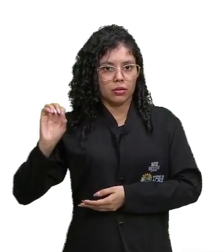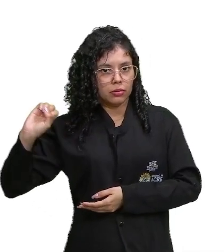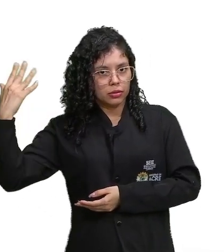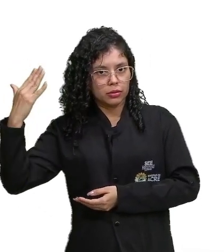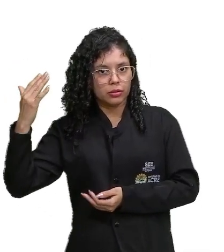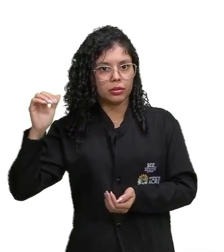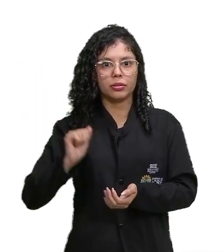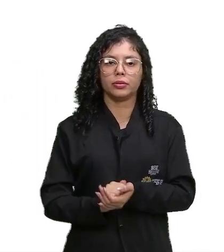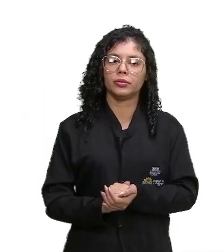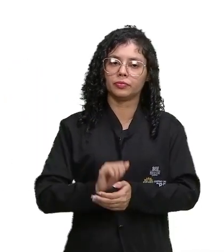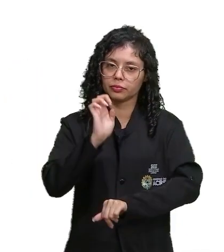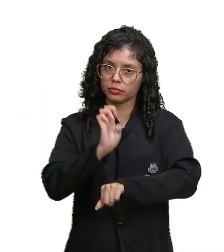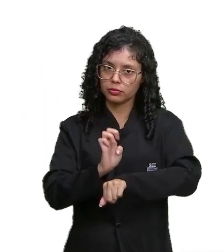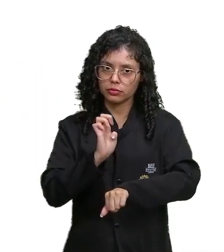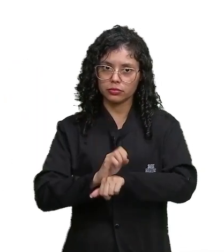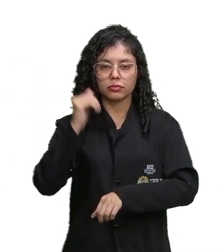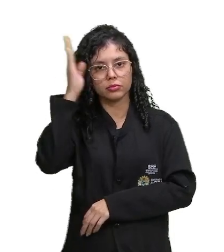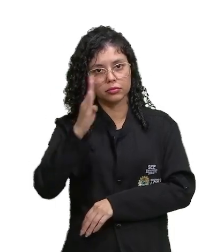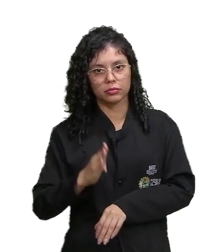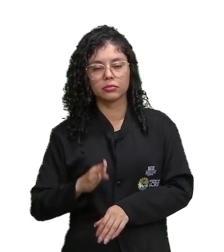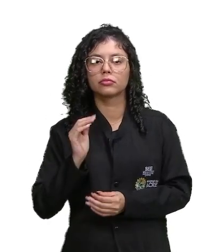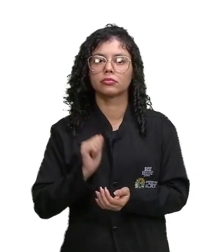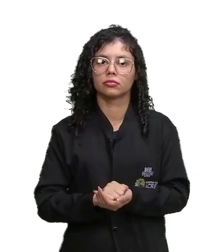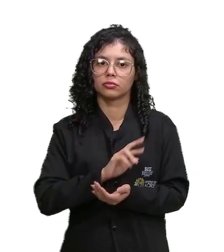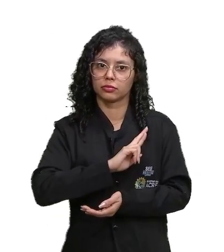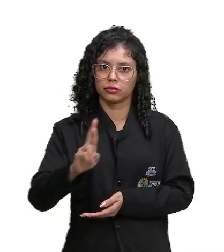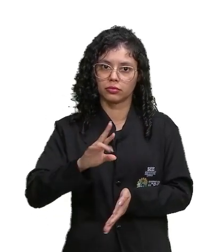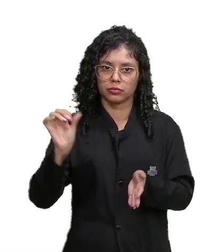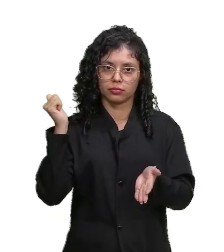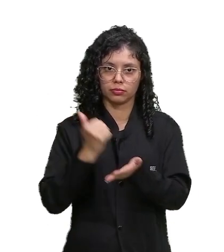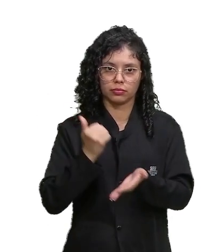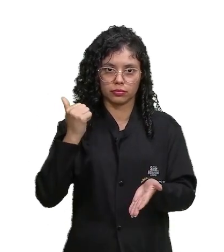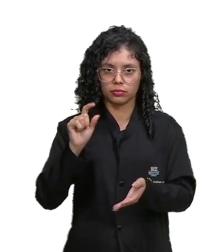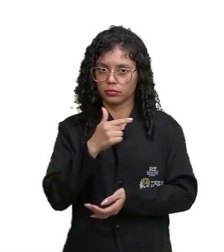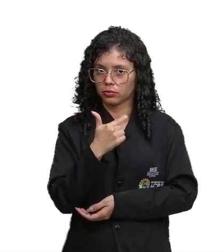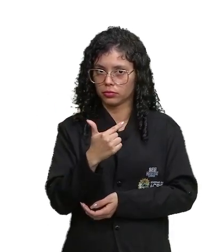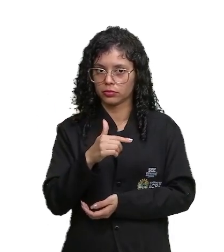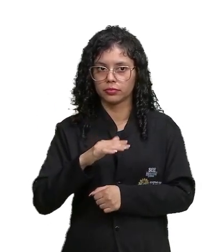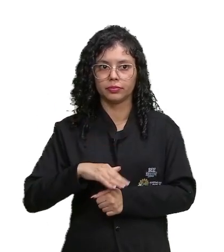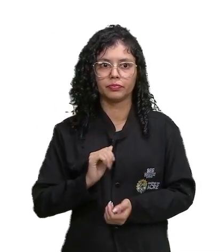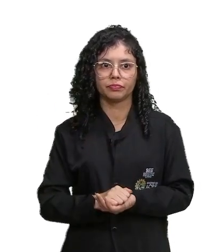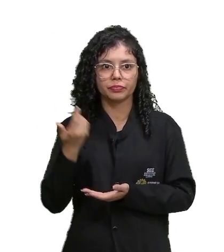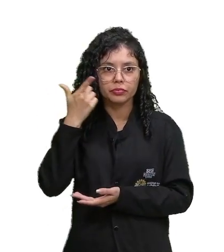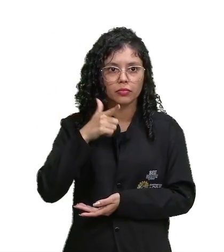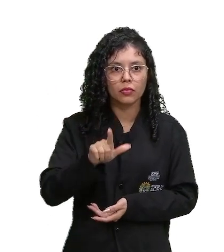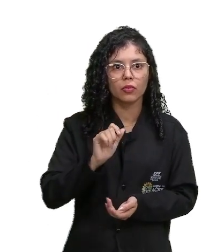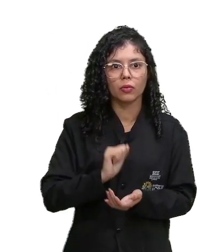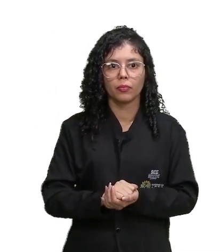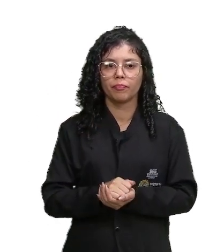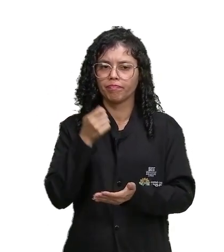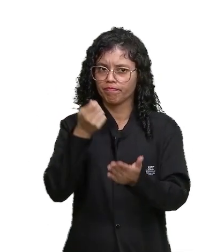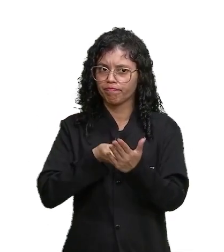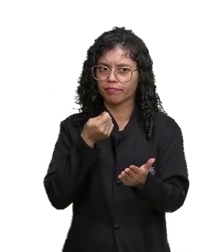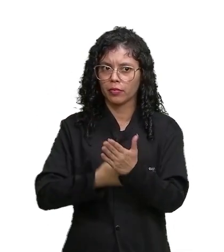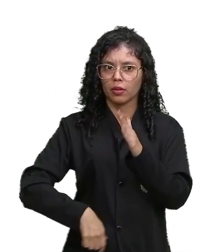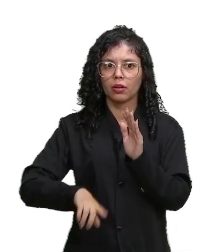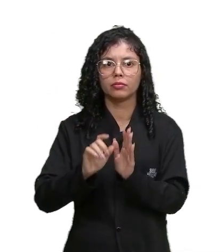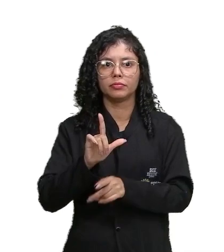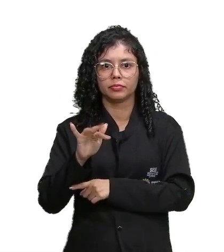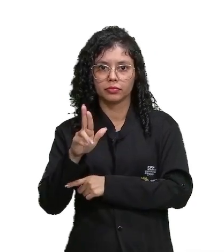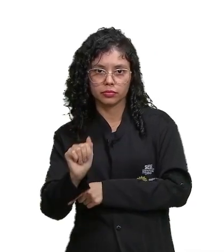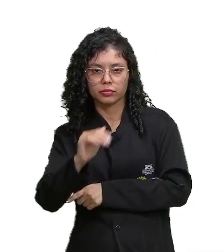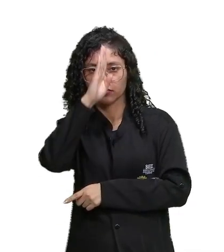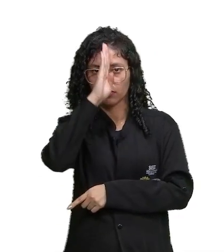do Estado laico, né? O Brasil agora não vai ter religião oficial. Outra coisa, a garantia do ensino primário obrigatório, laico